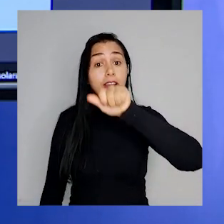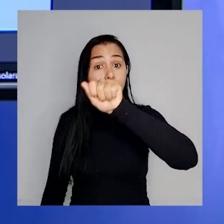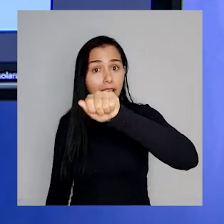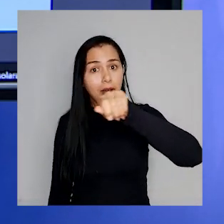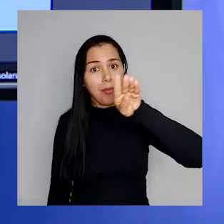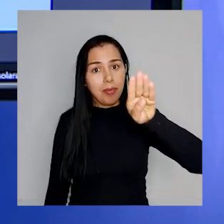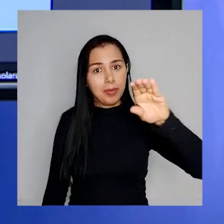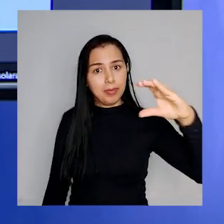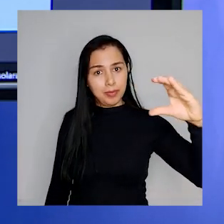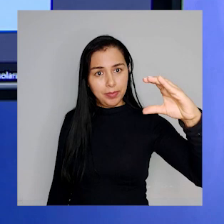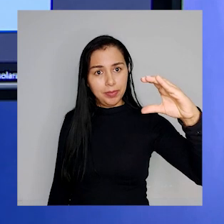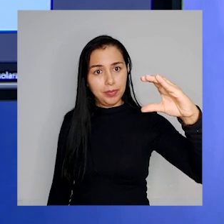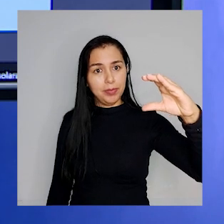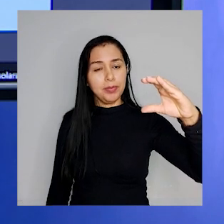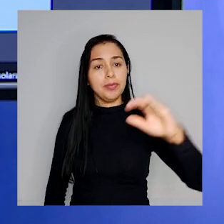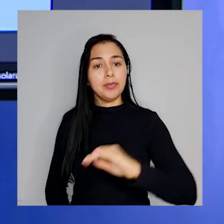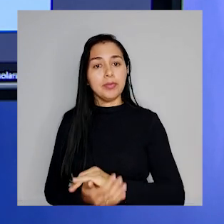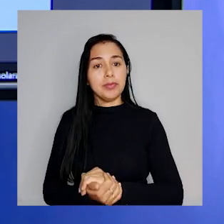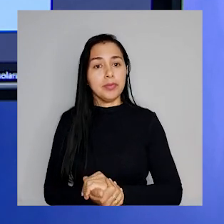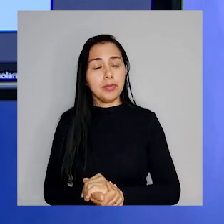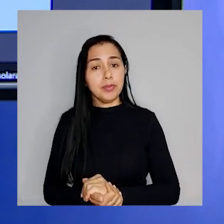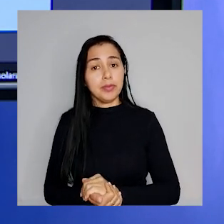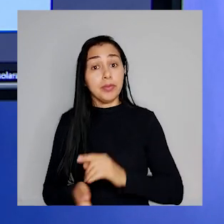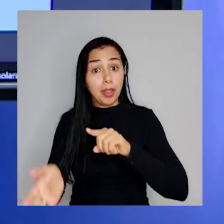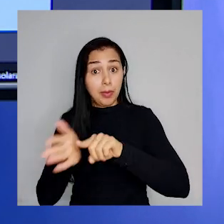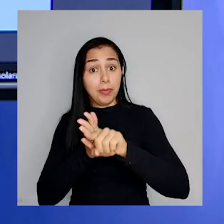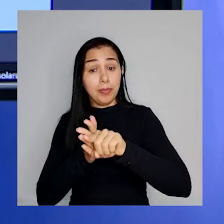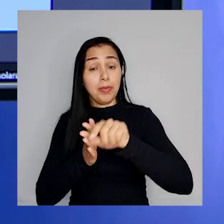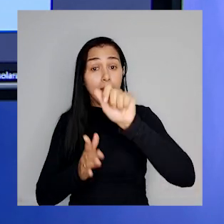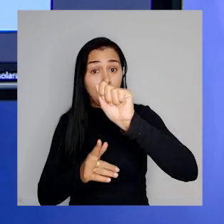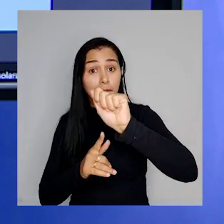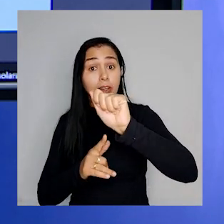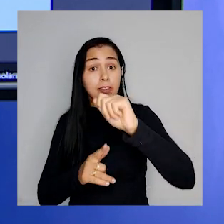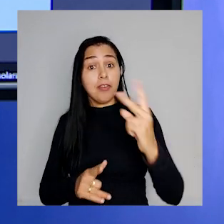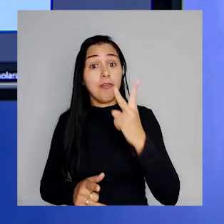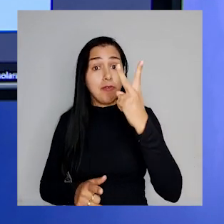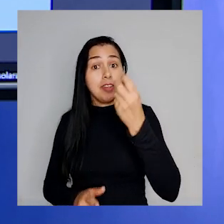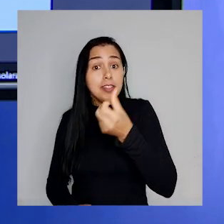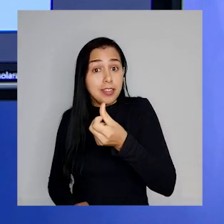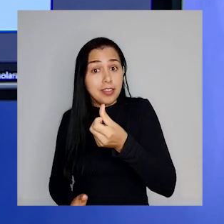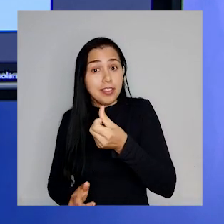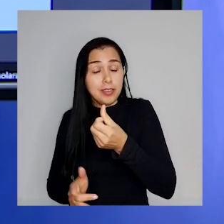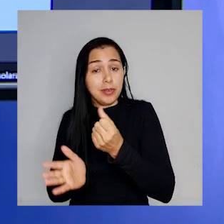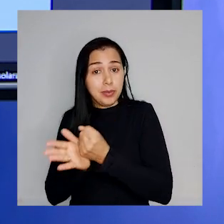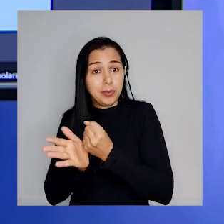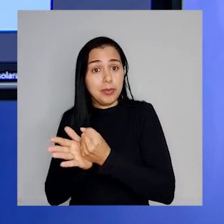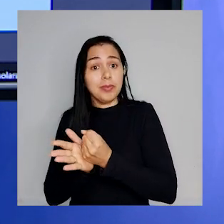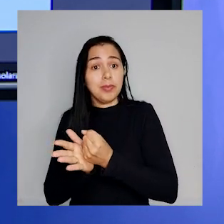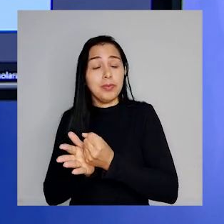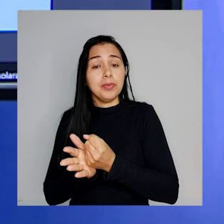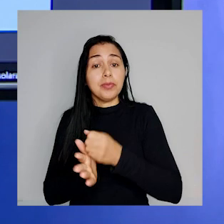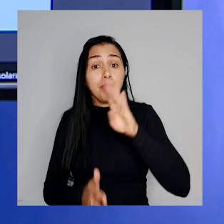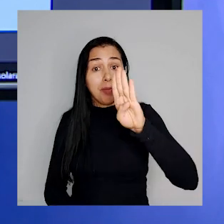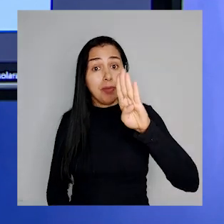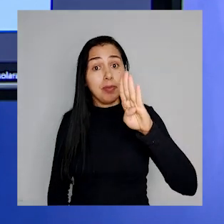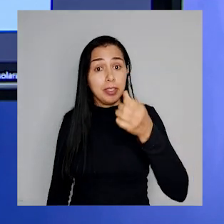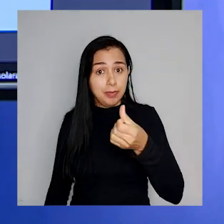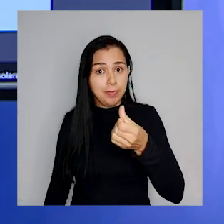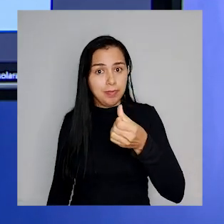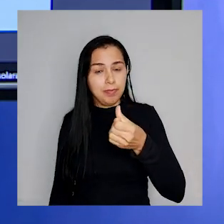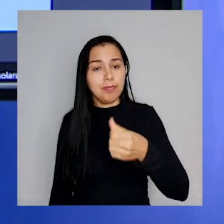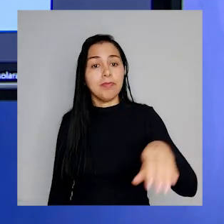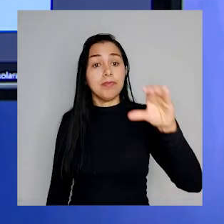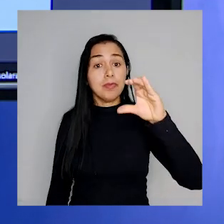na questão 1, ela teve item A, B e C. O item A, 6, certo?